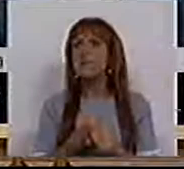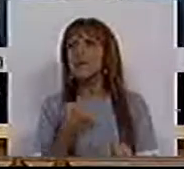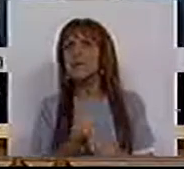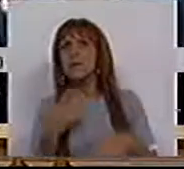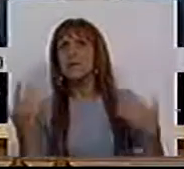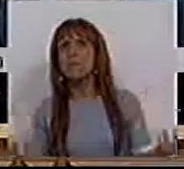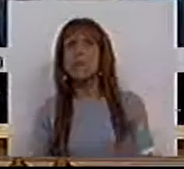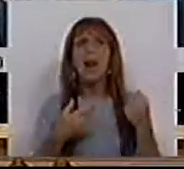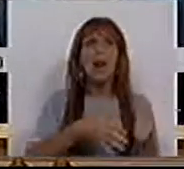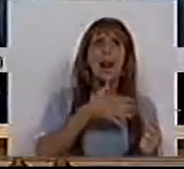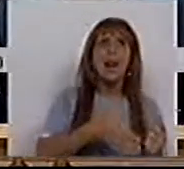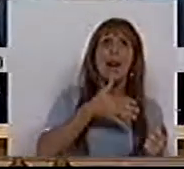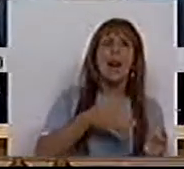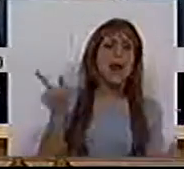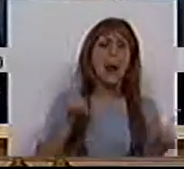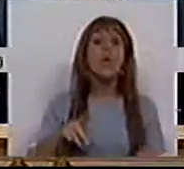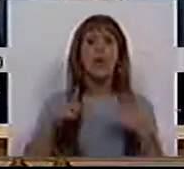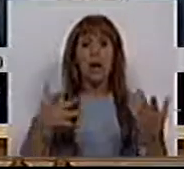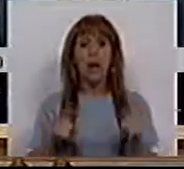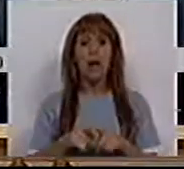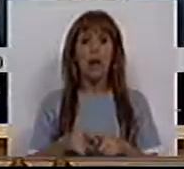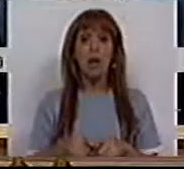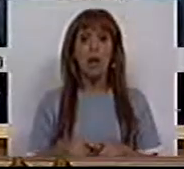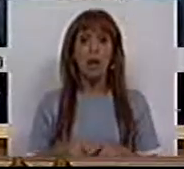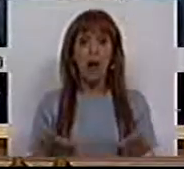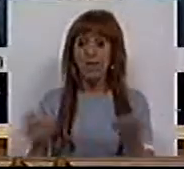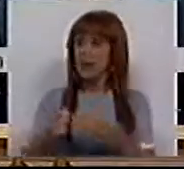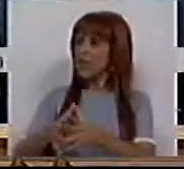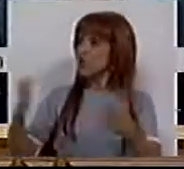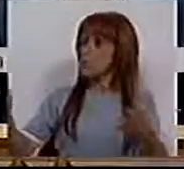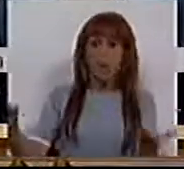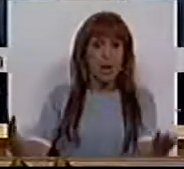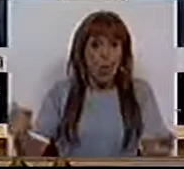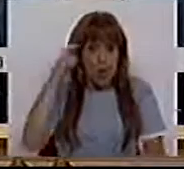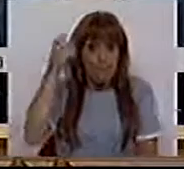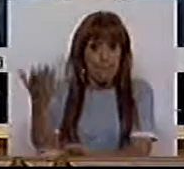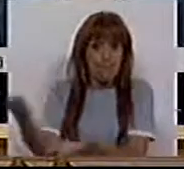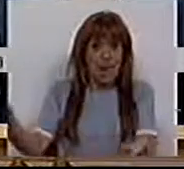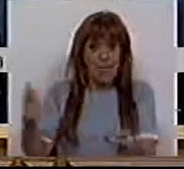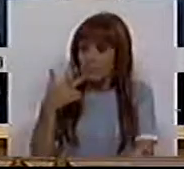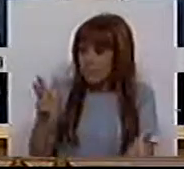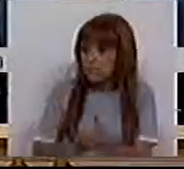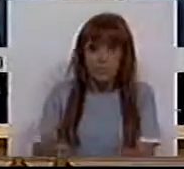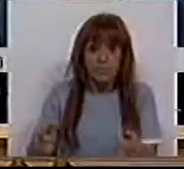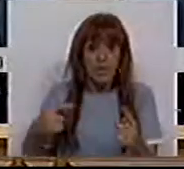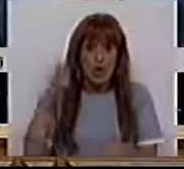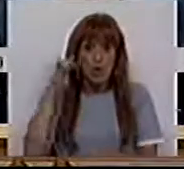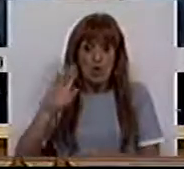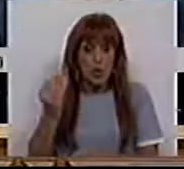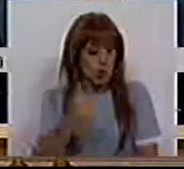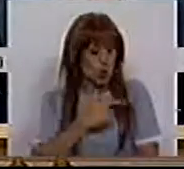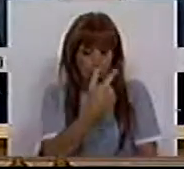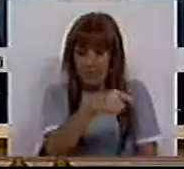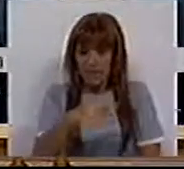exercício retórico, para que as bancadas da maioria façam uma reflexão. A verdade é que o número de alunos